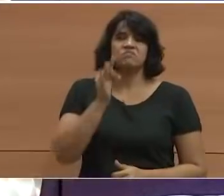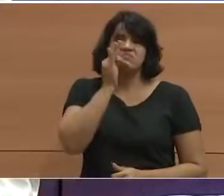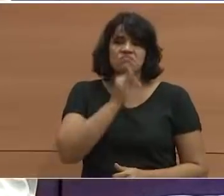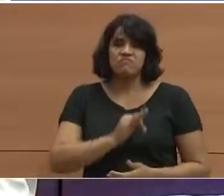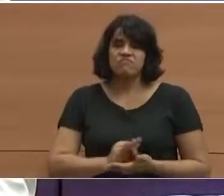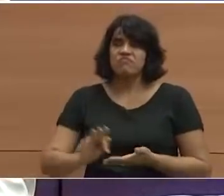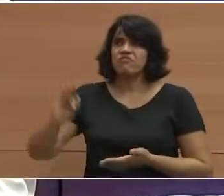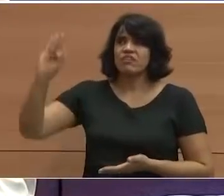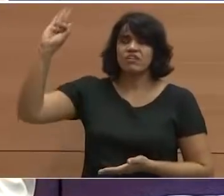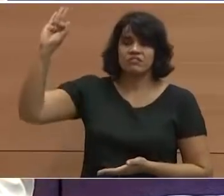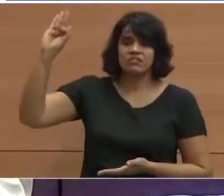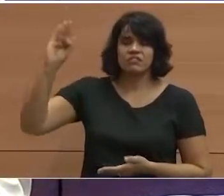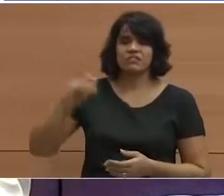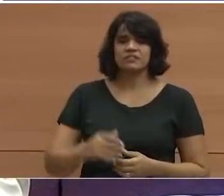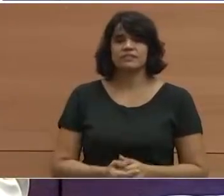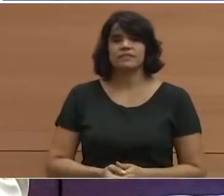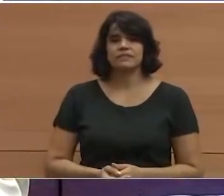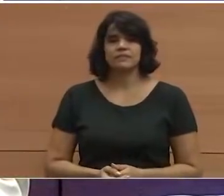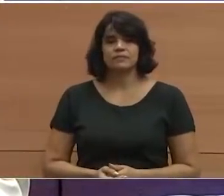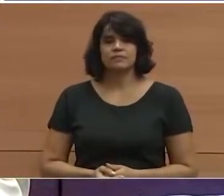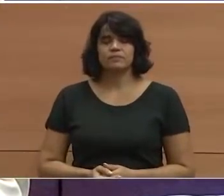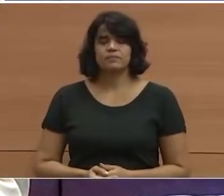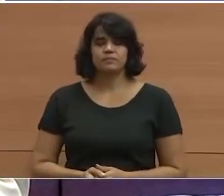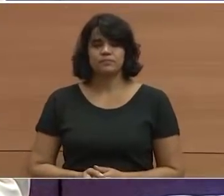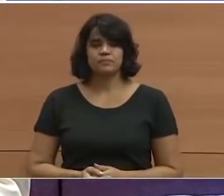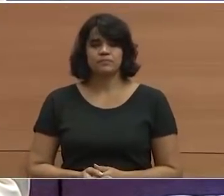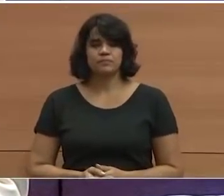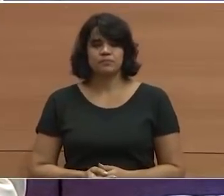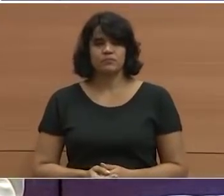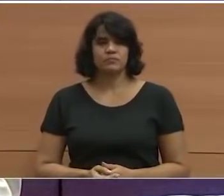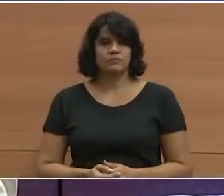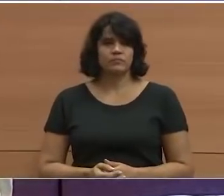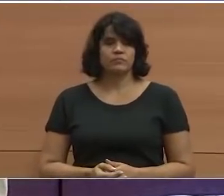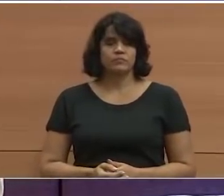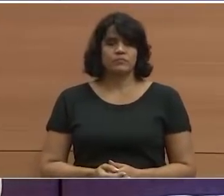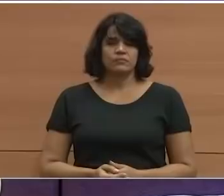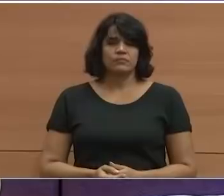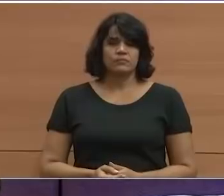isso? Ó Senhor Jesus. Oi?